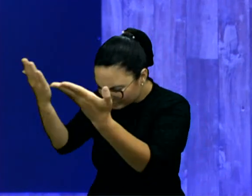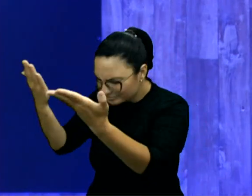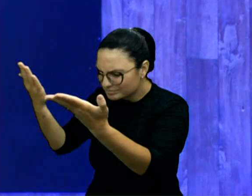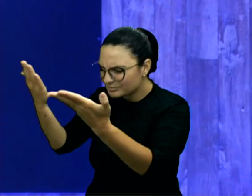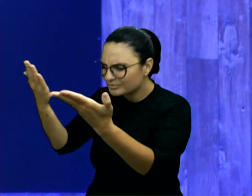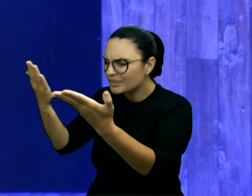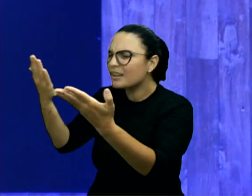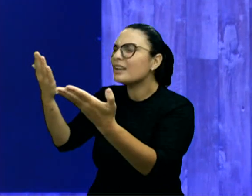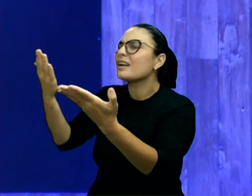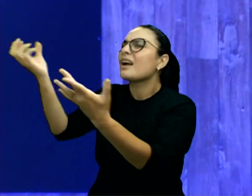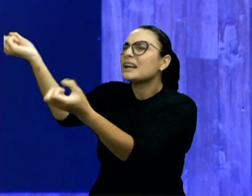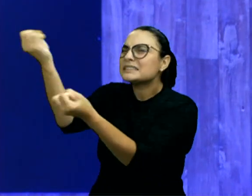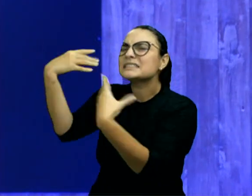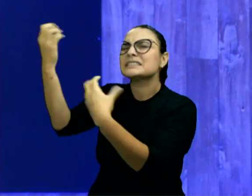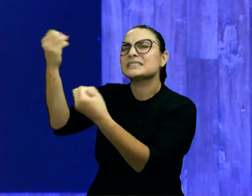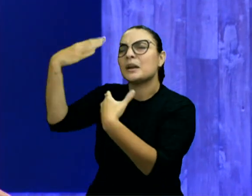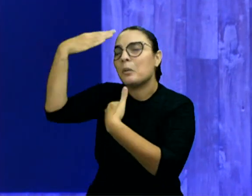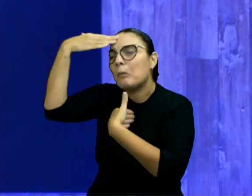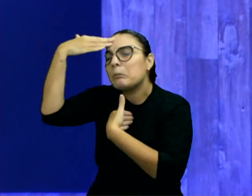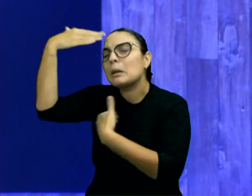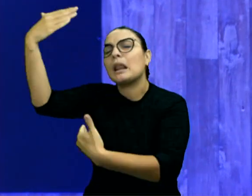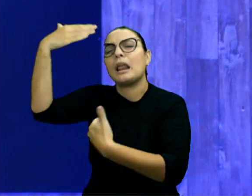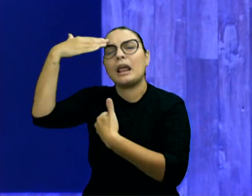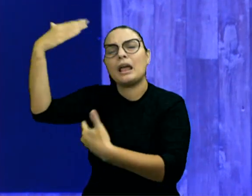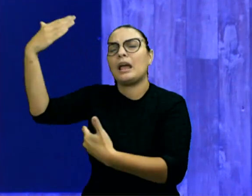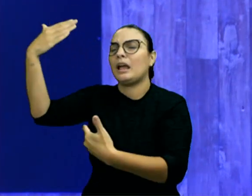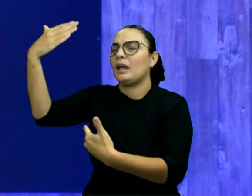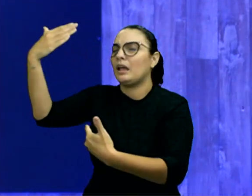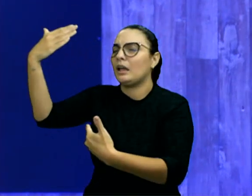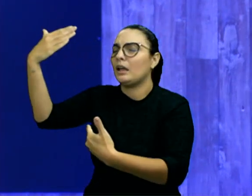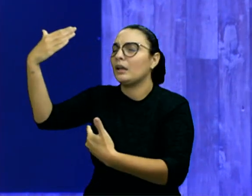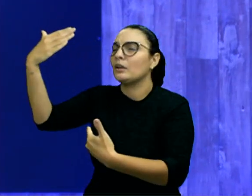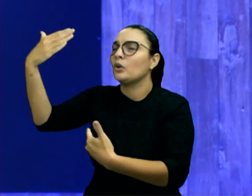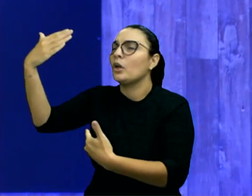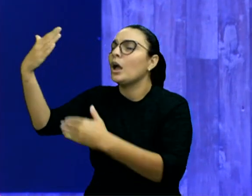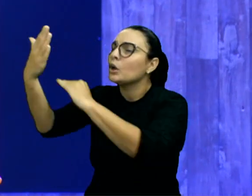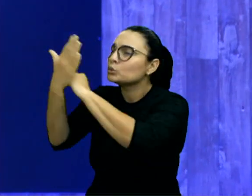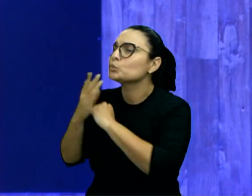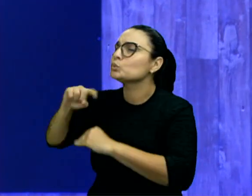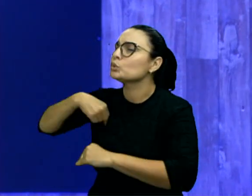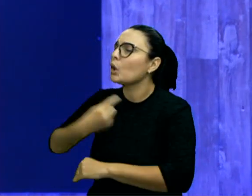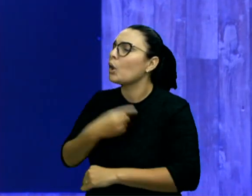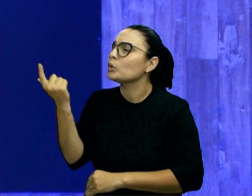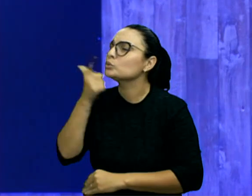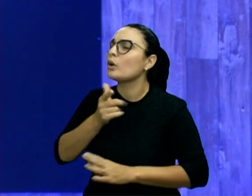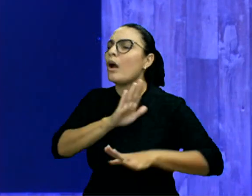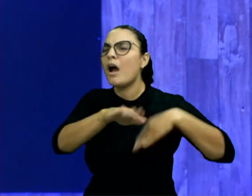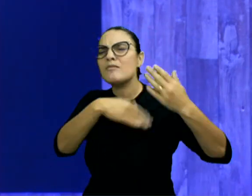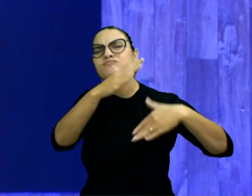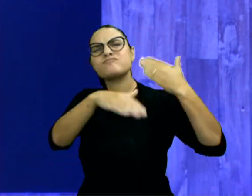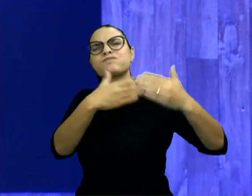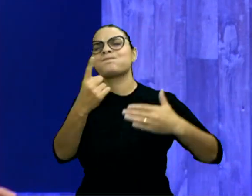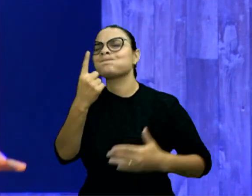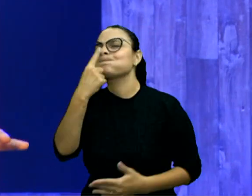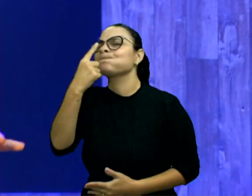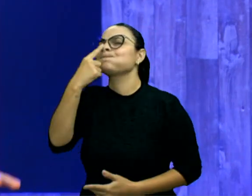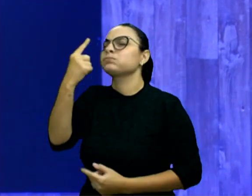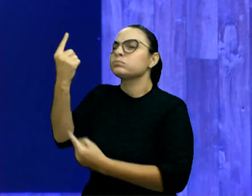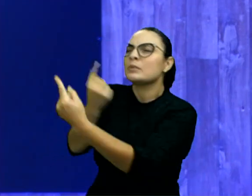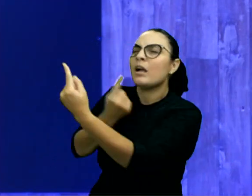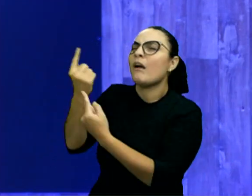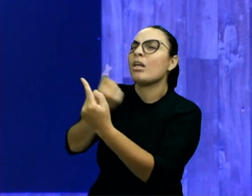possamos todos os dias desenvolver a nossa intimidade e o nosso relacionamento contigo. Que nós